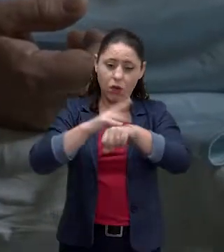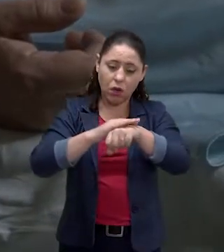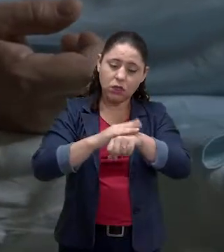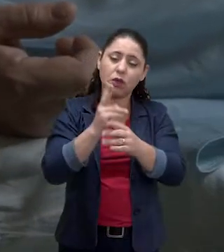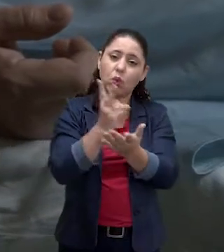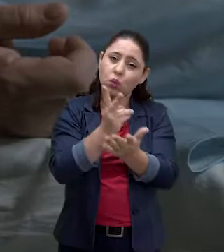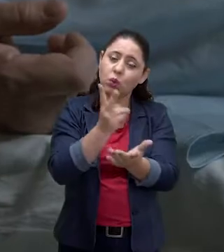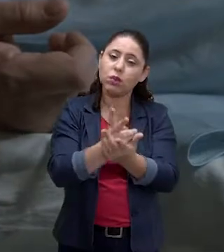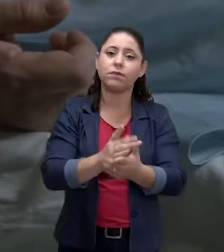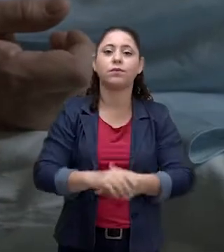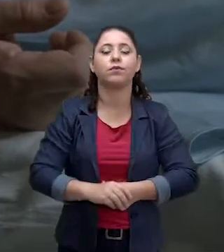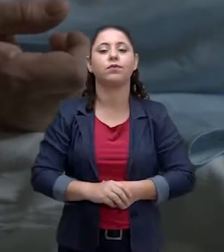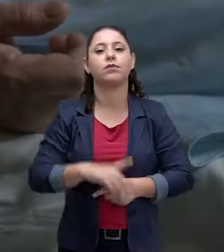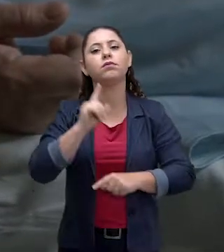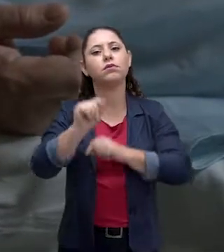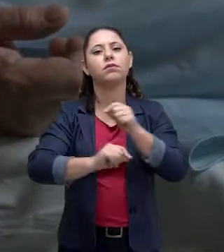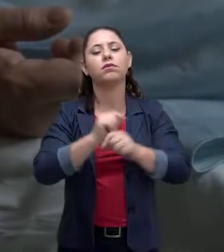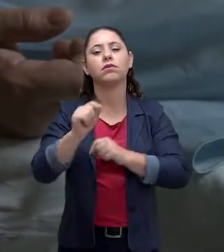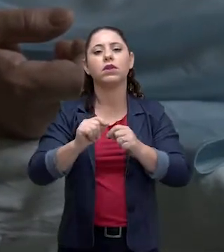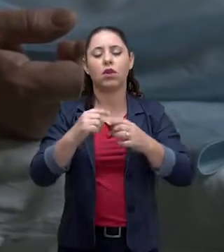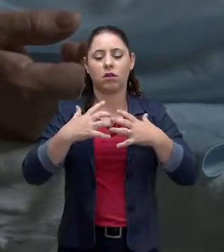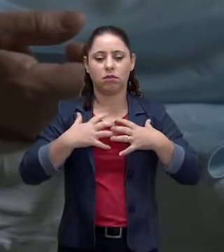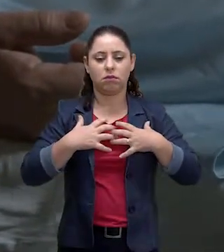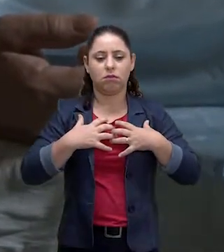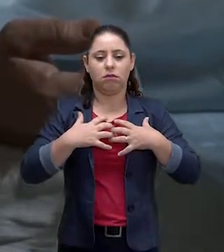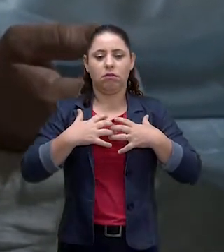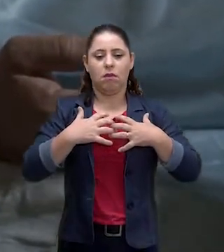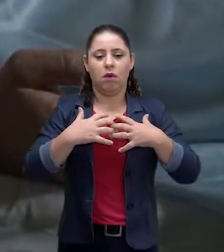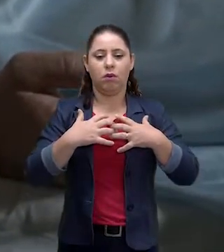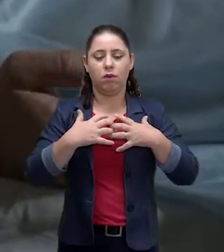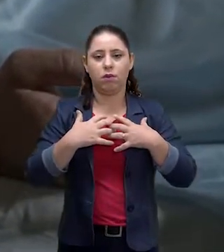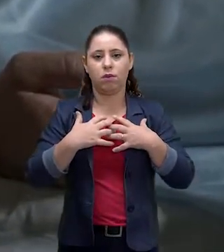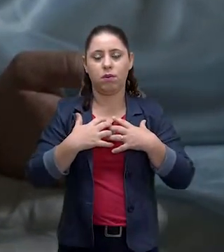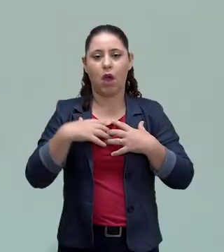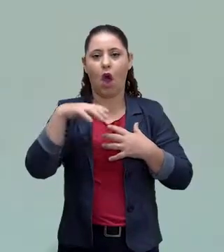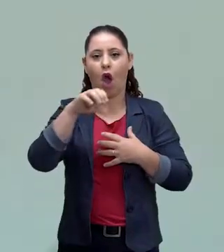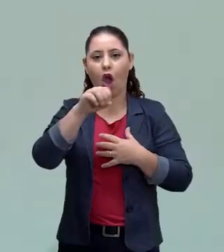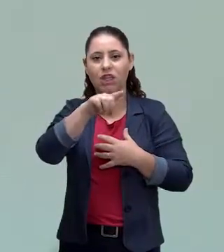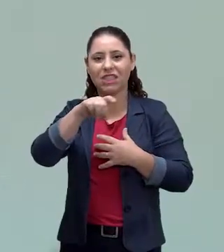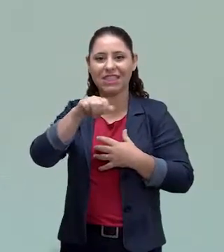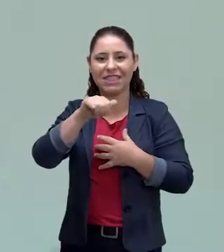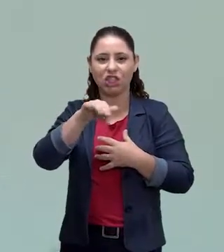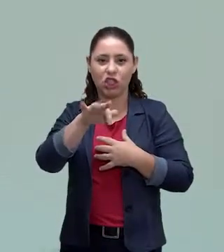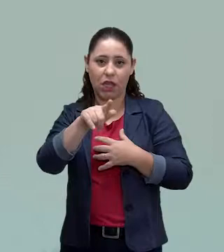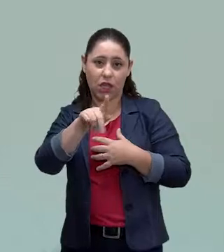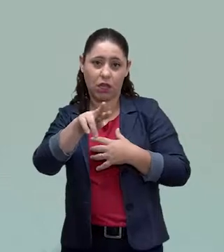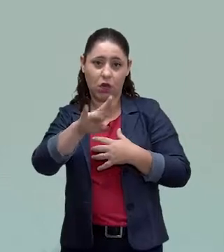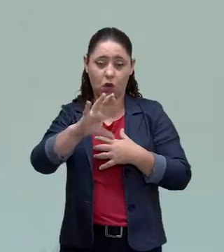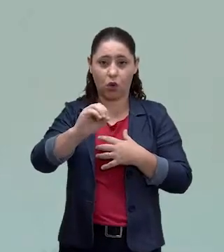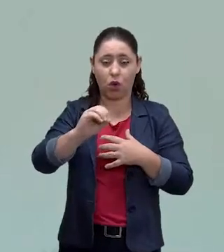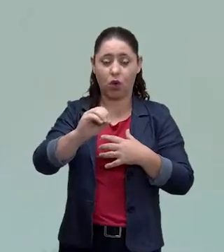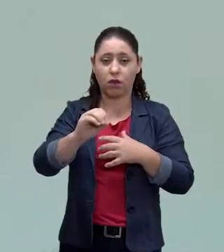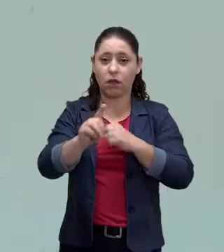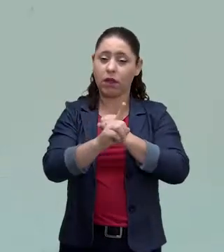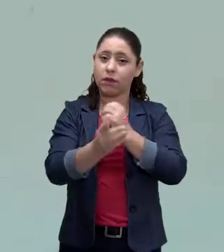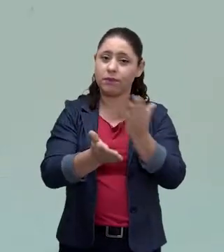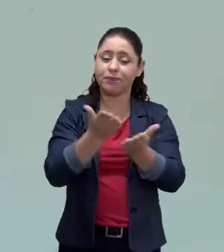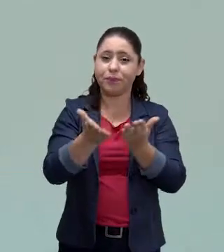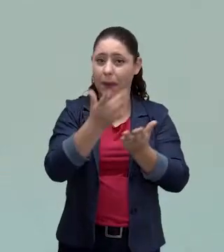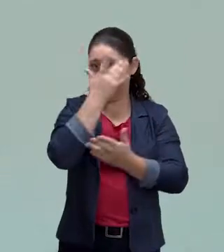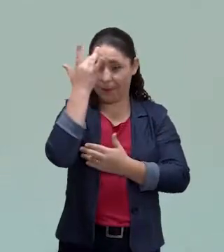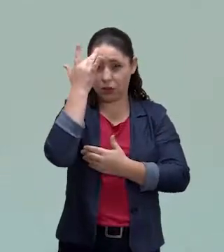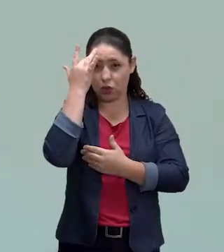equacionada, depois a gente pode abordar, é a questão da oxigenoterapia. Né, pacientes com sequelas de Covid,